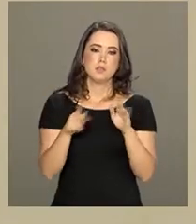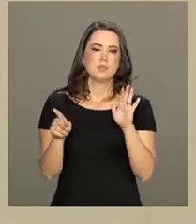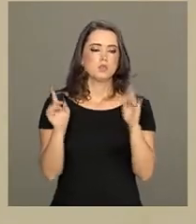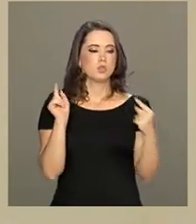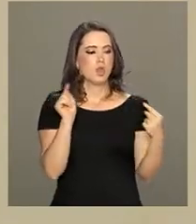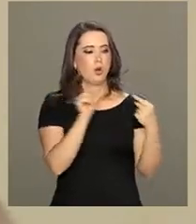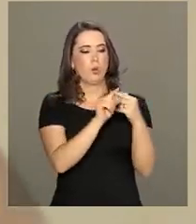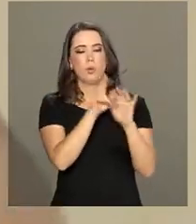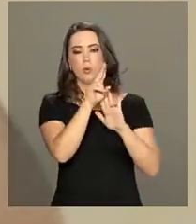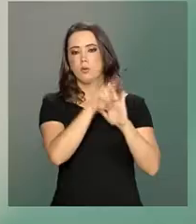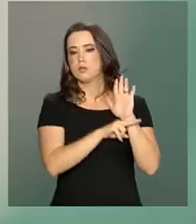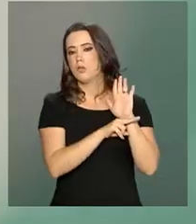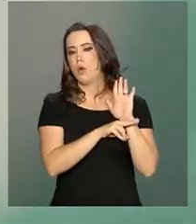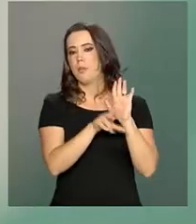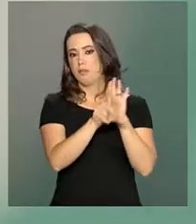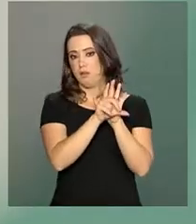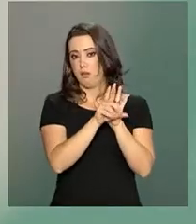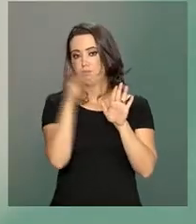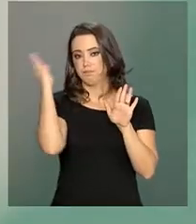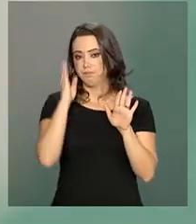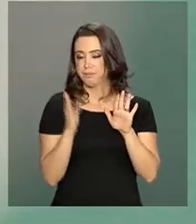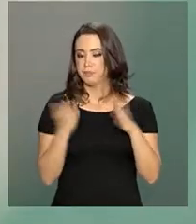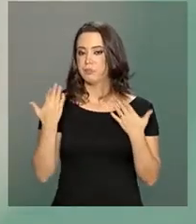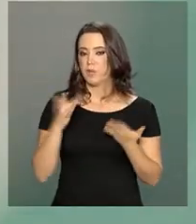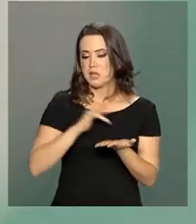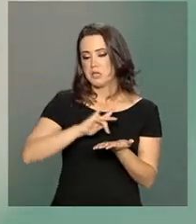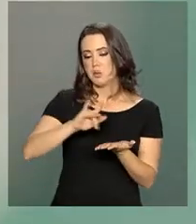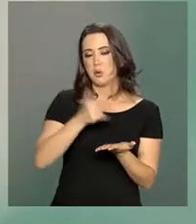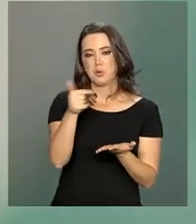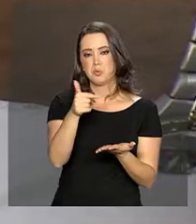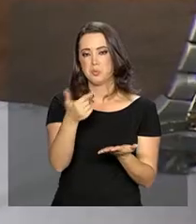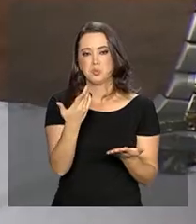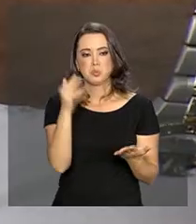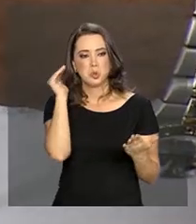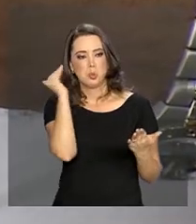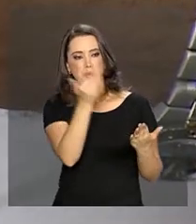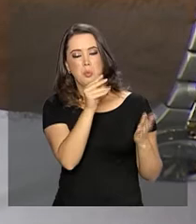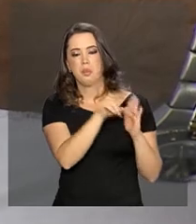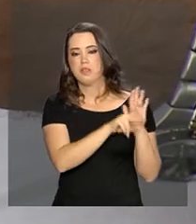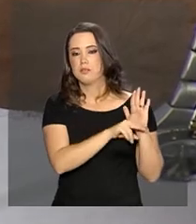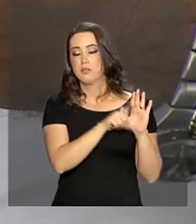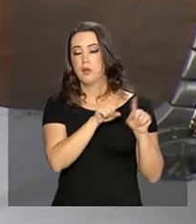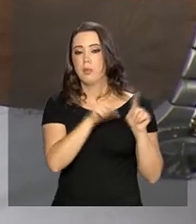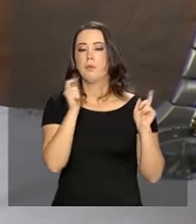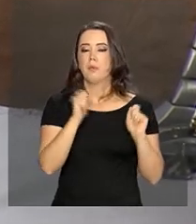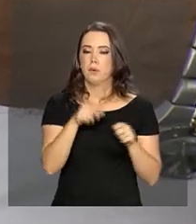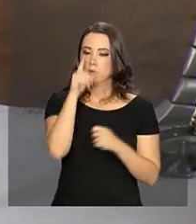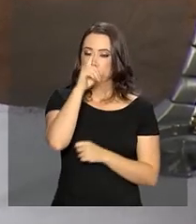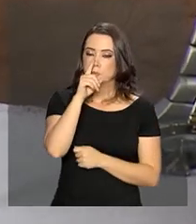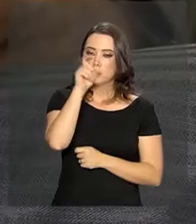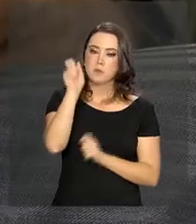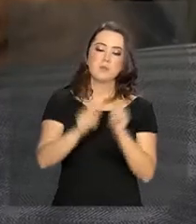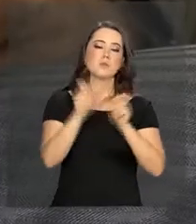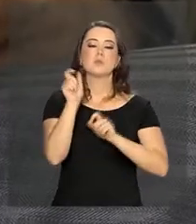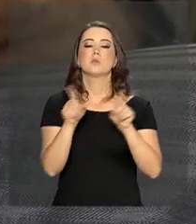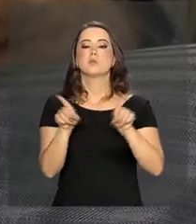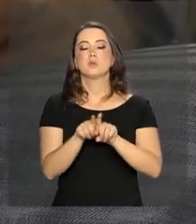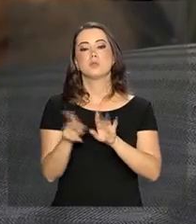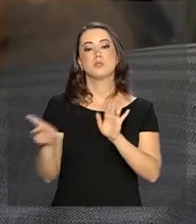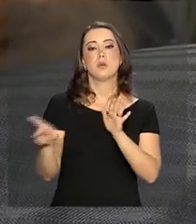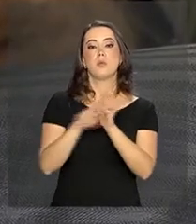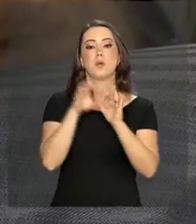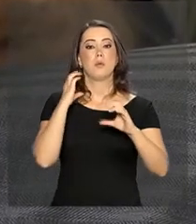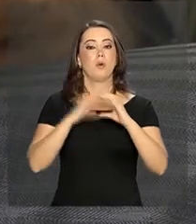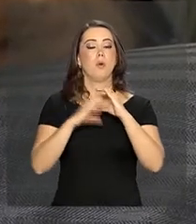regulamentação brasileira. São aparelhos sem certificação que podem colocar em risco os usuários e a própria